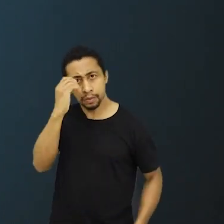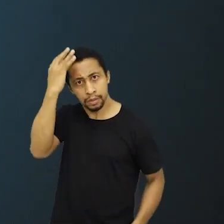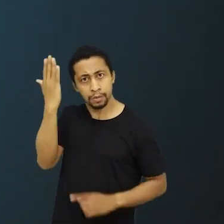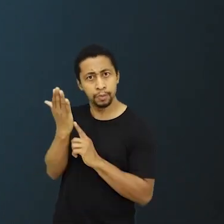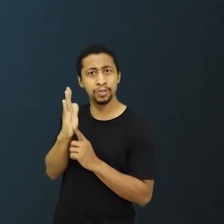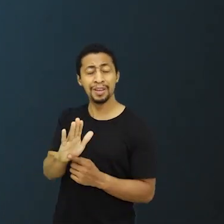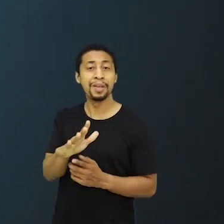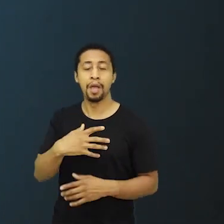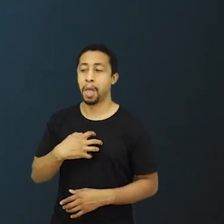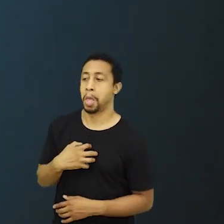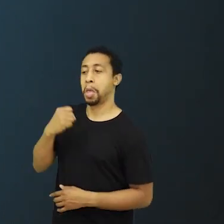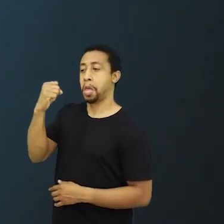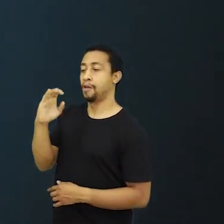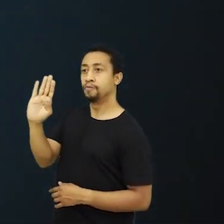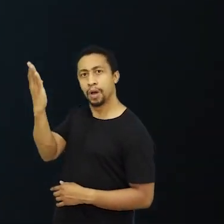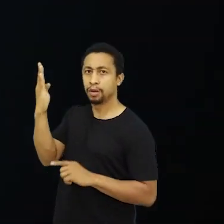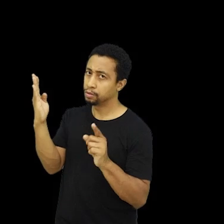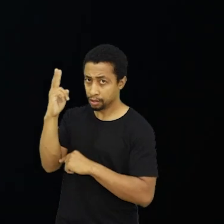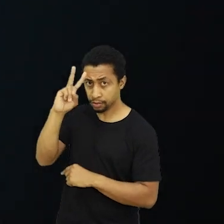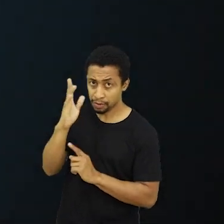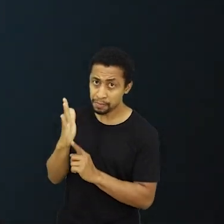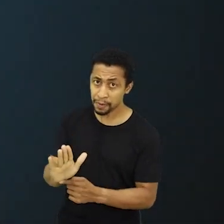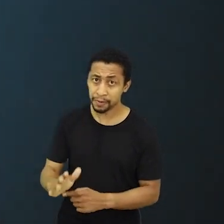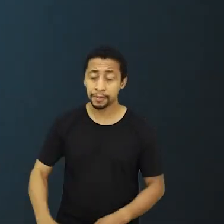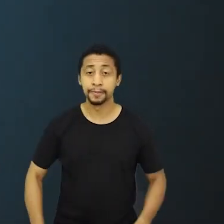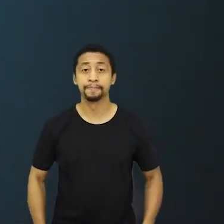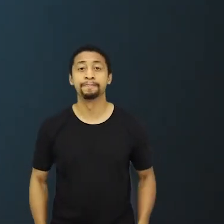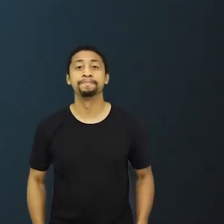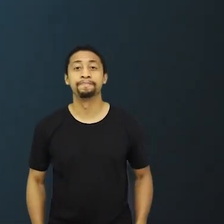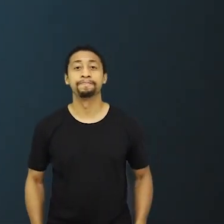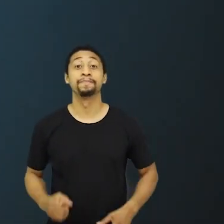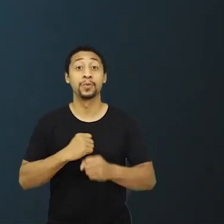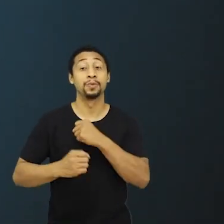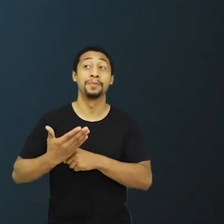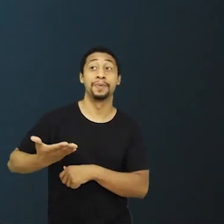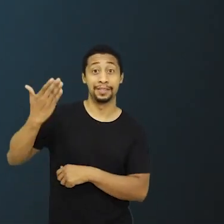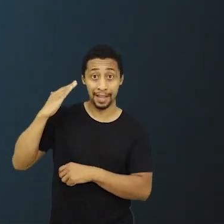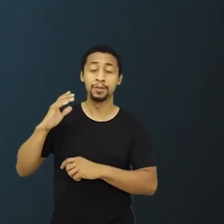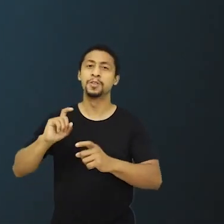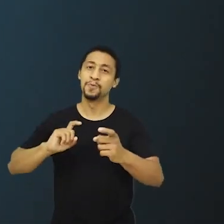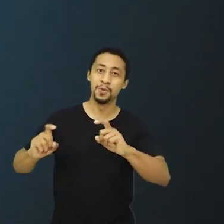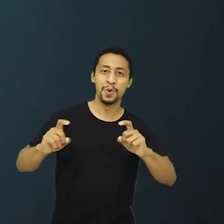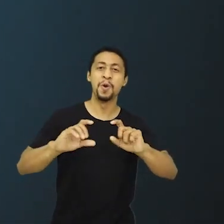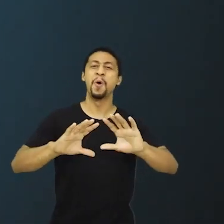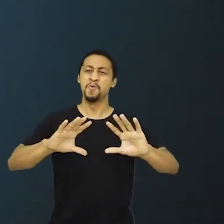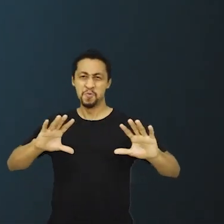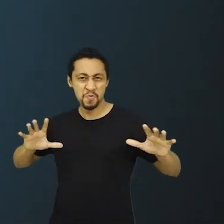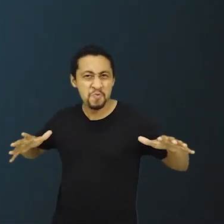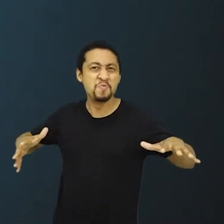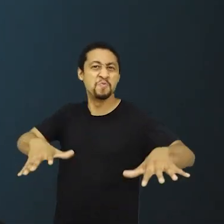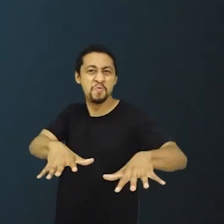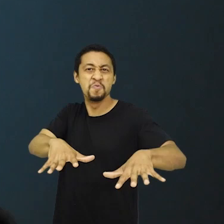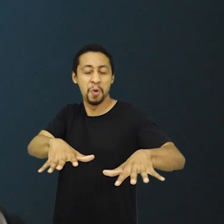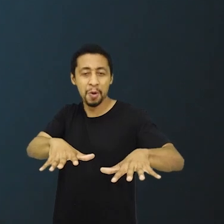de um suicídio forjado como a imagem da história. Ano passado a gente fez uma grande reunião com todo o Instituto para a